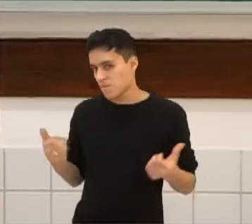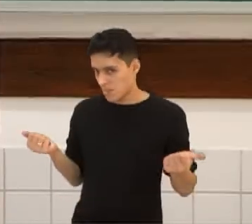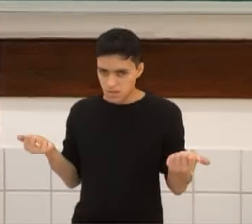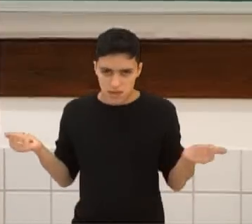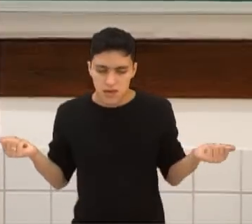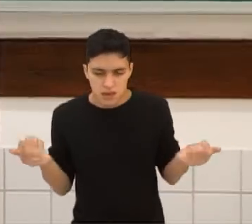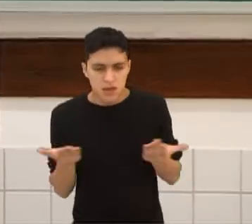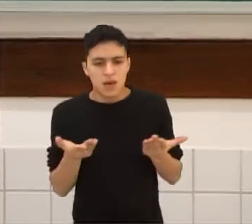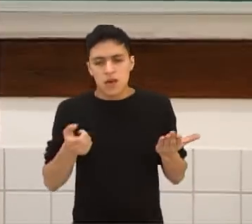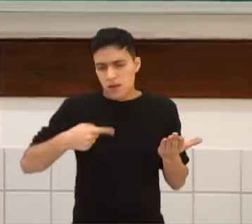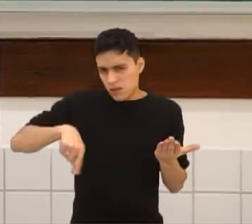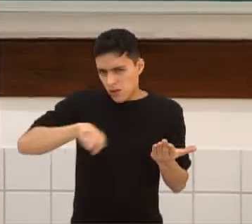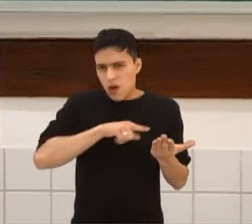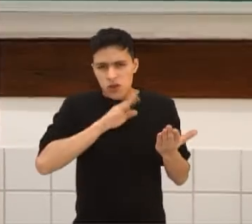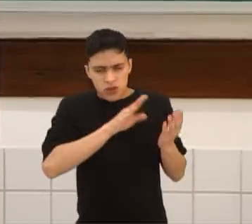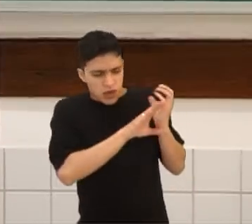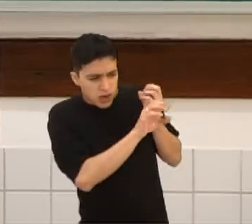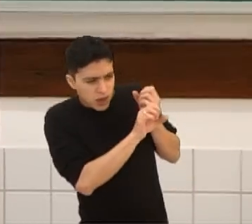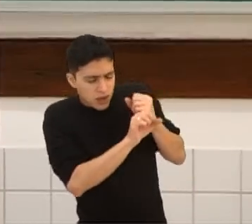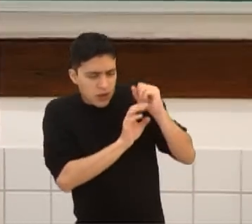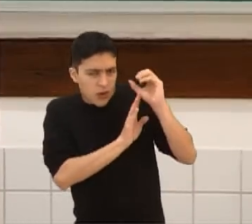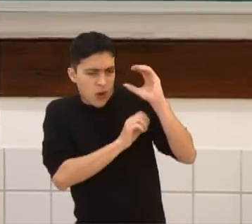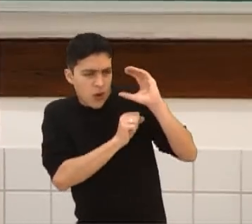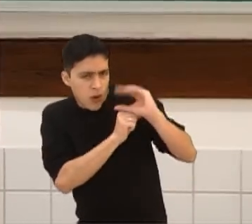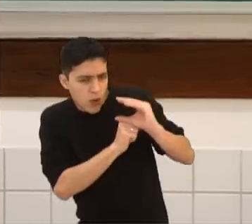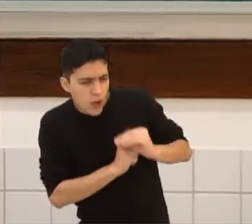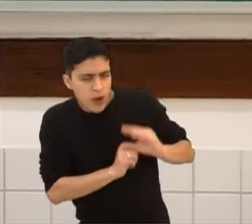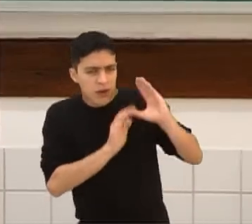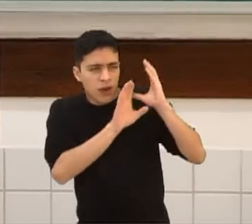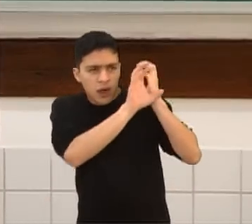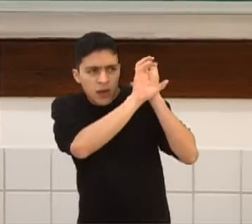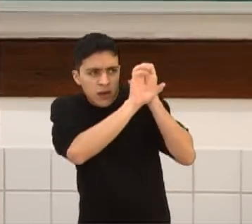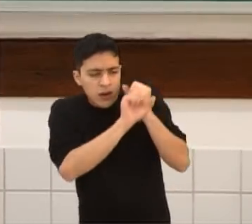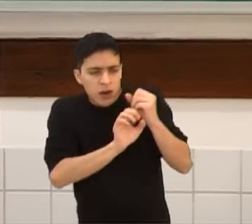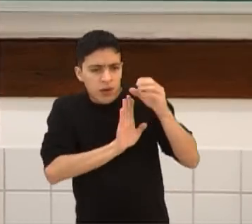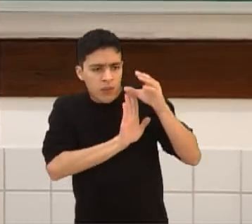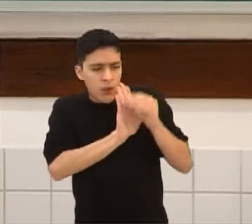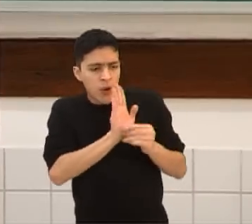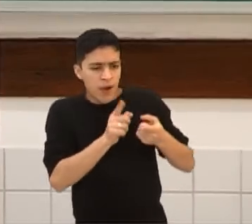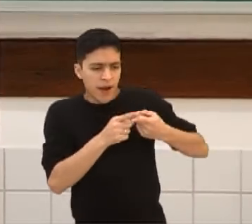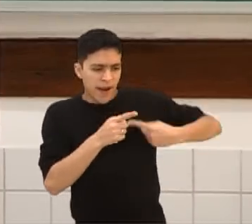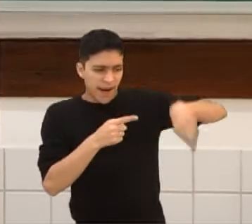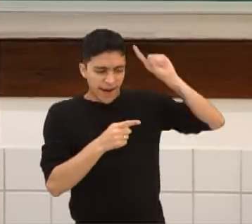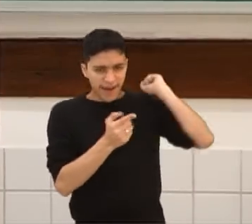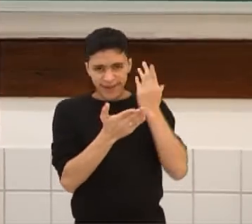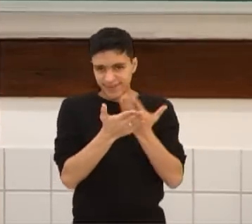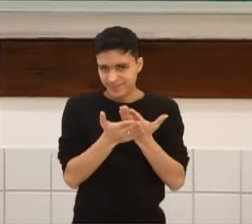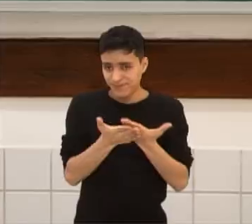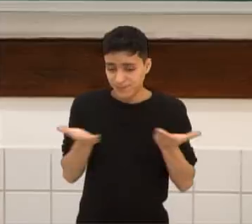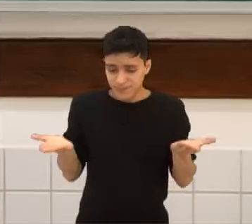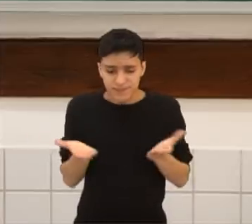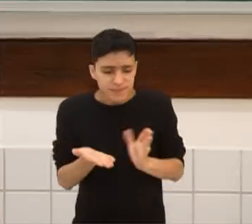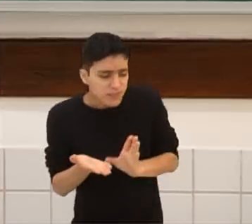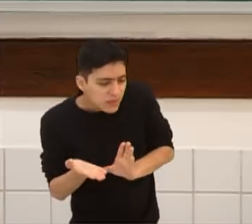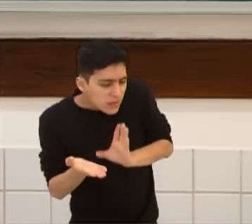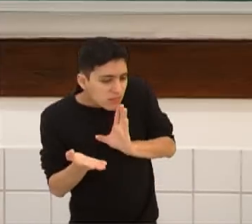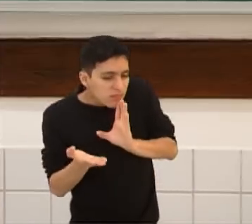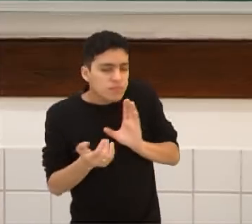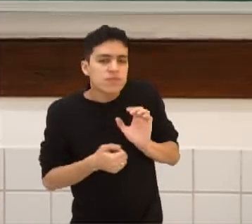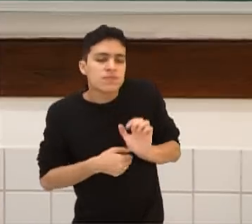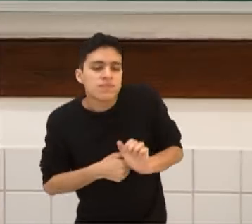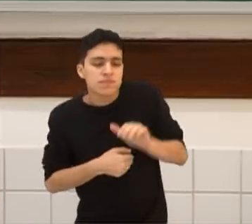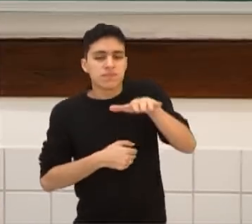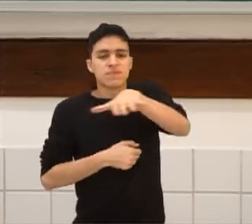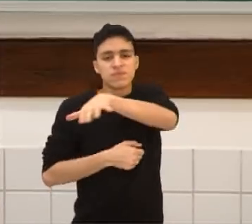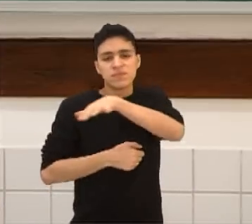Agora que a gente já retomou os conhecimentos aí, já fizemos essa revisão dos conteúdos das aulas anteriores, vamos conhecer um pouco mais sobre as